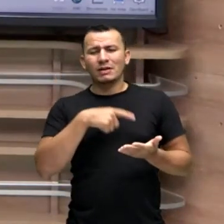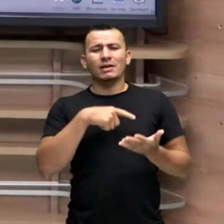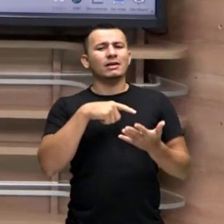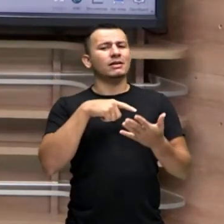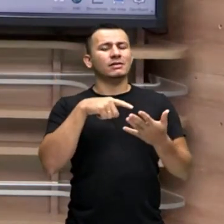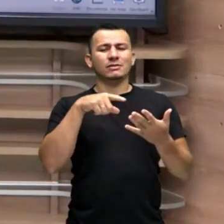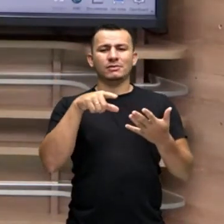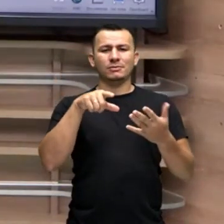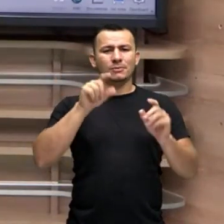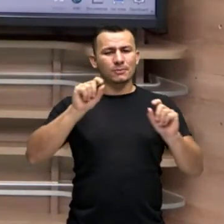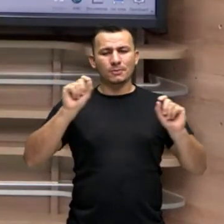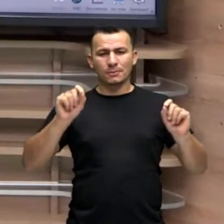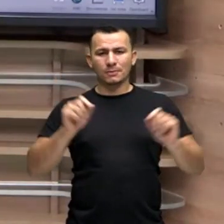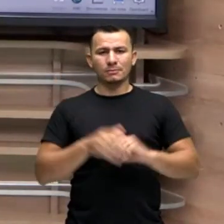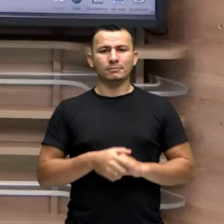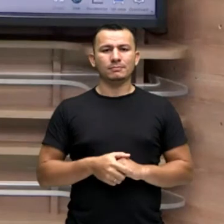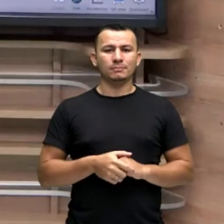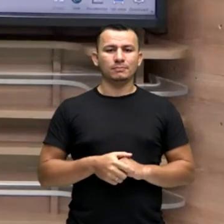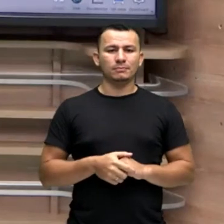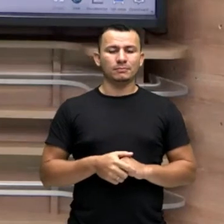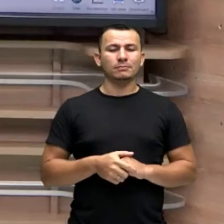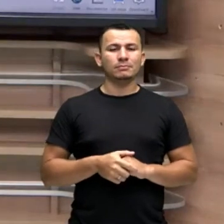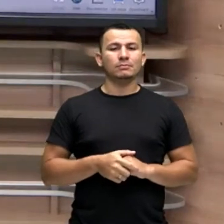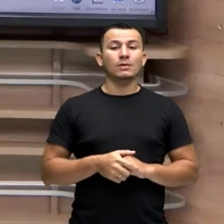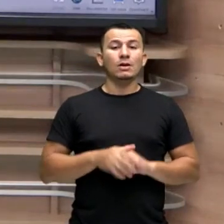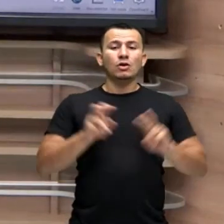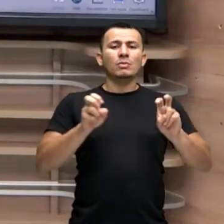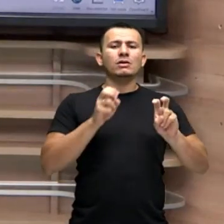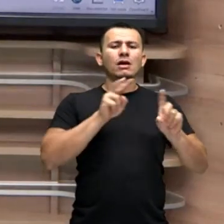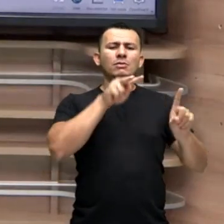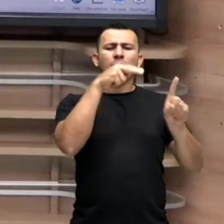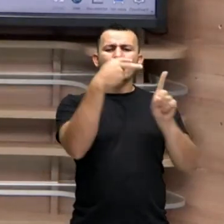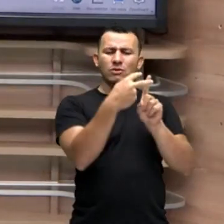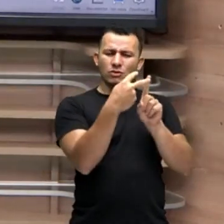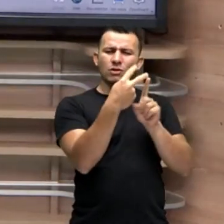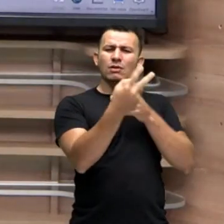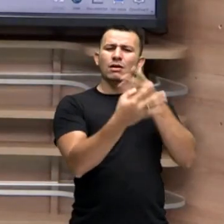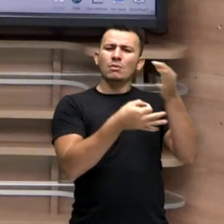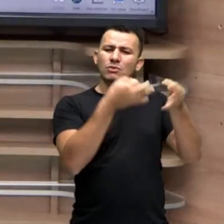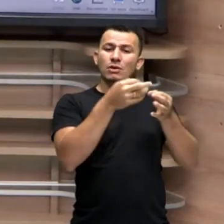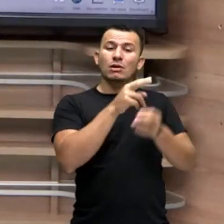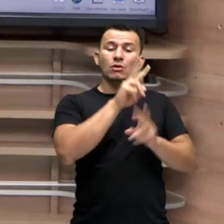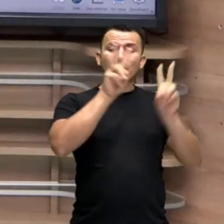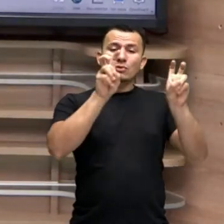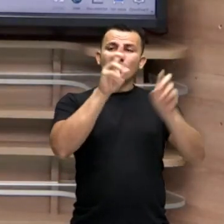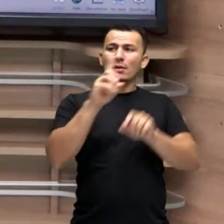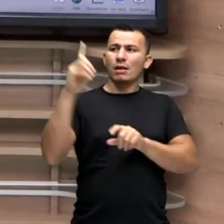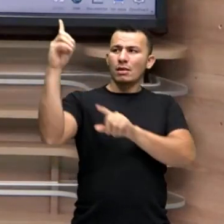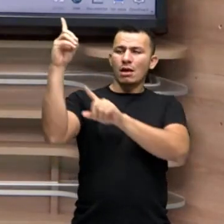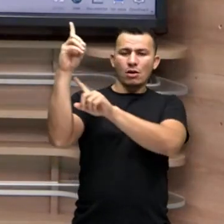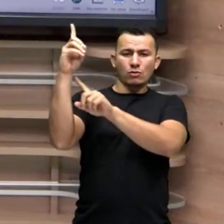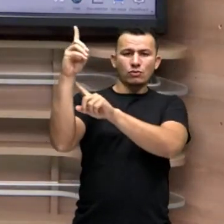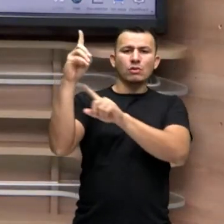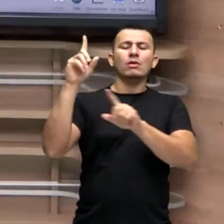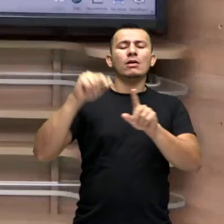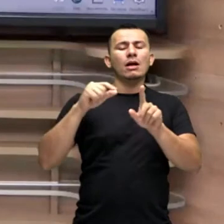rostos construídos acerca de Deus essa eles estão na verdade